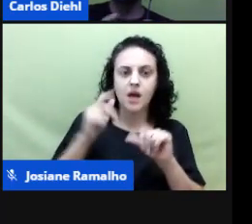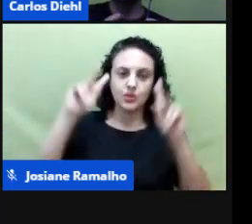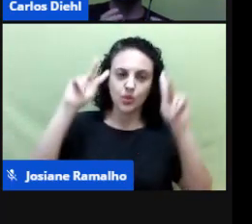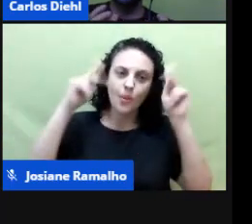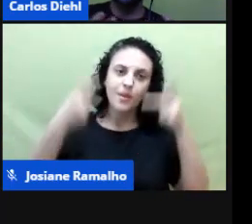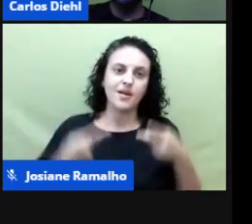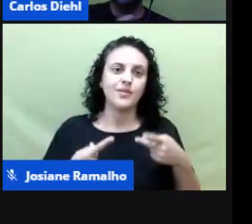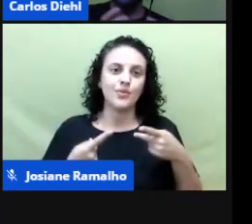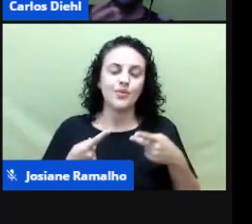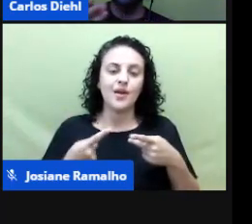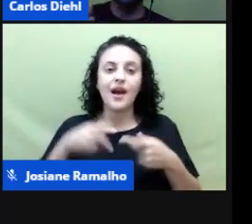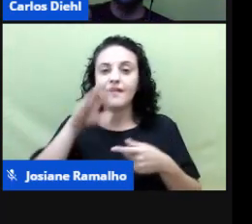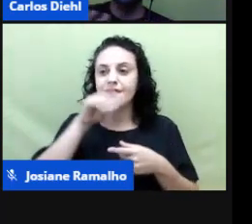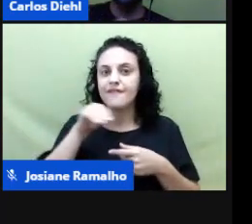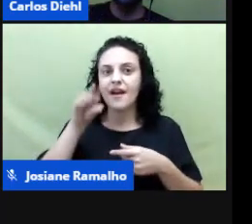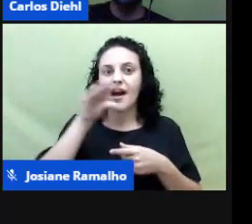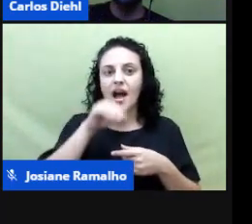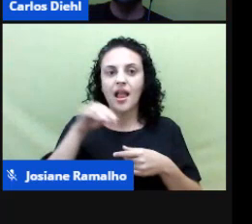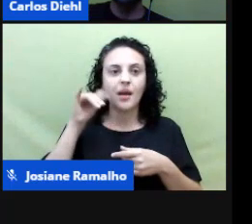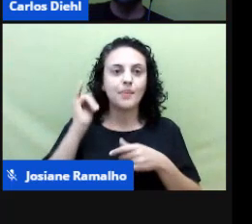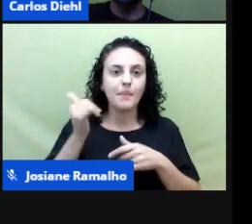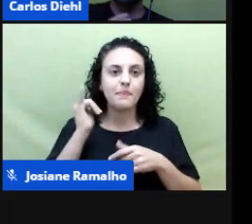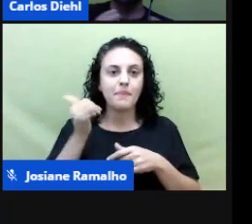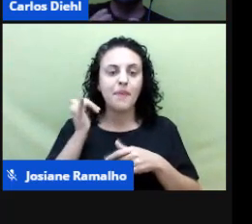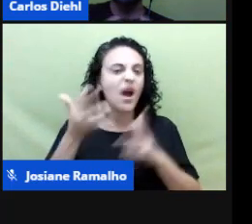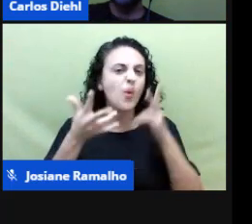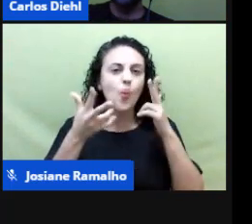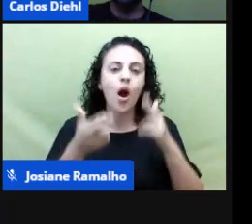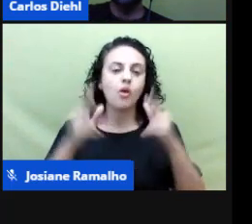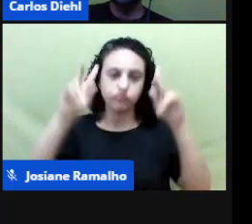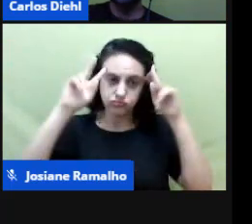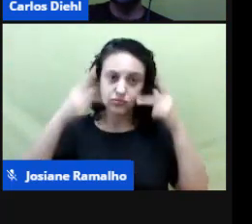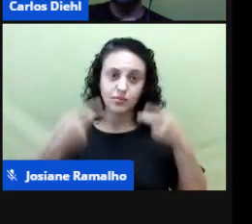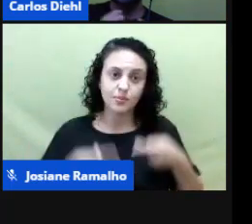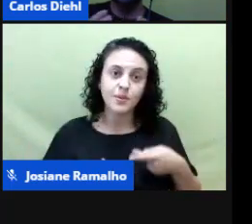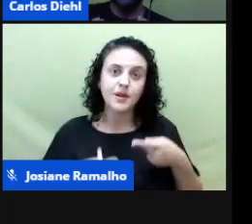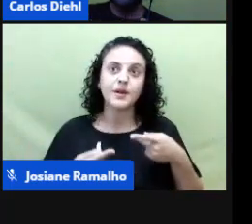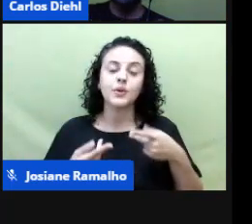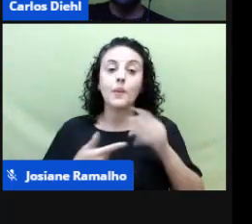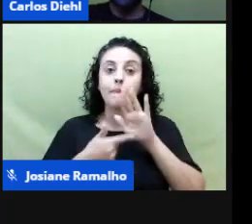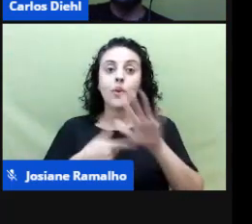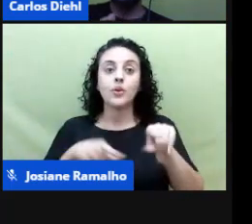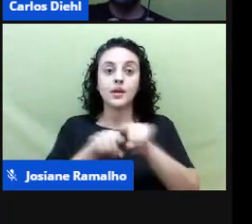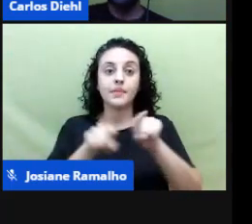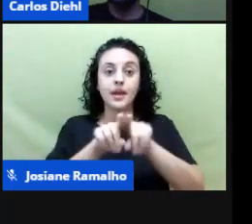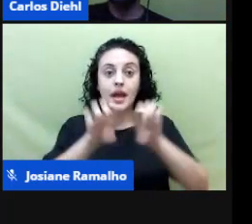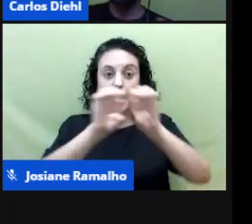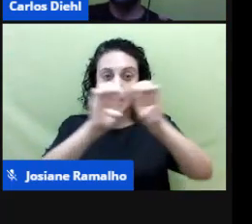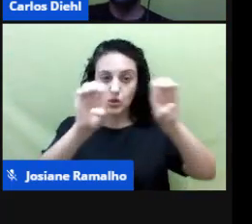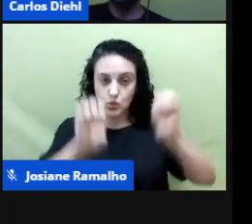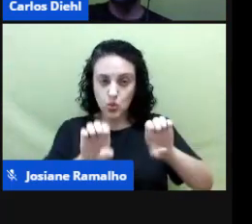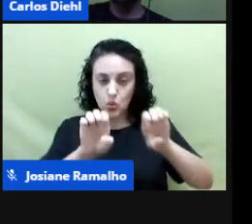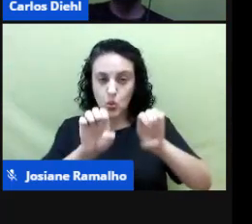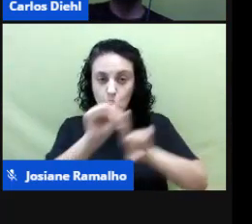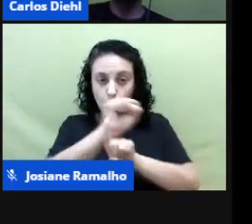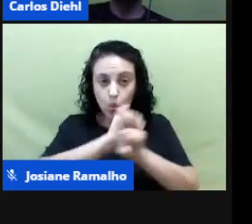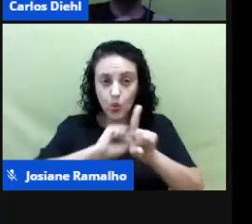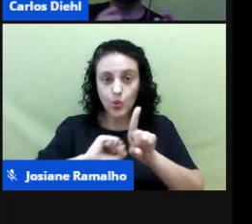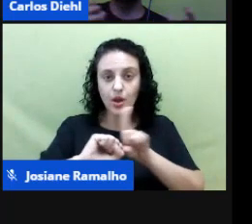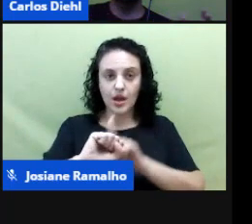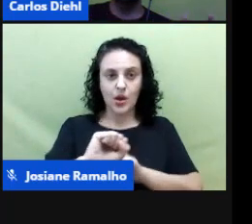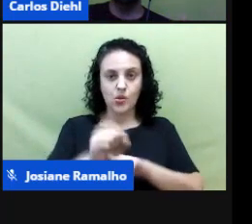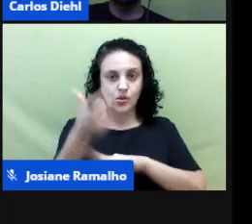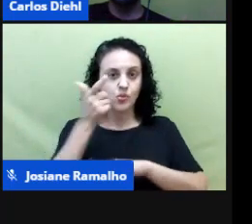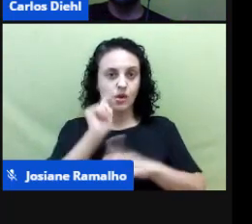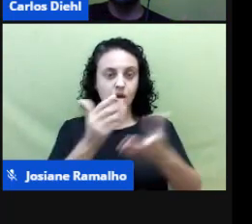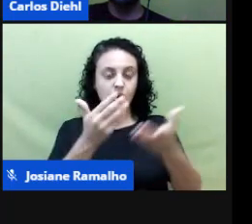humano, assim, até porque tem uma estrutura social ali, dá para comparar com uma relação humana. Então, eles